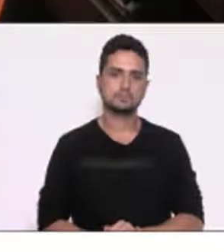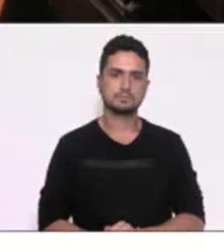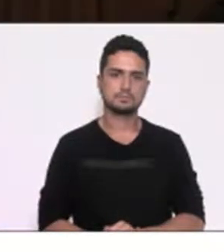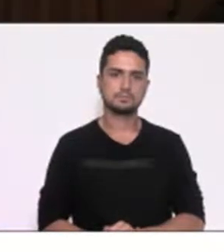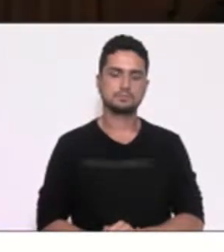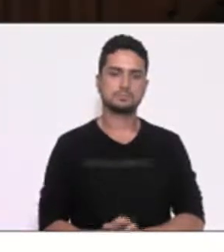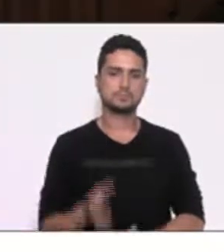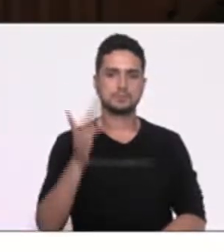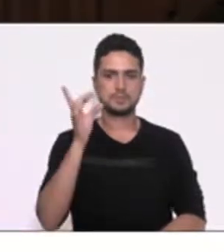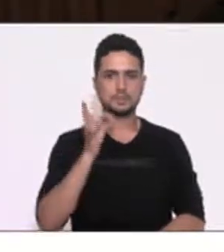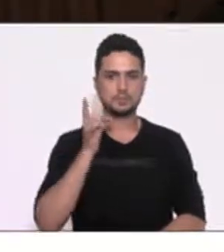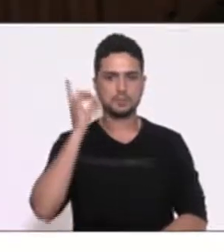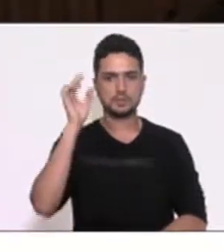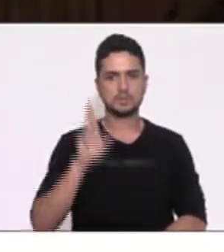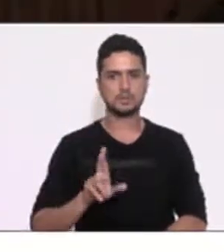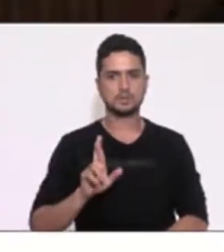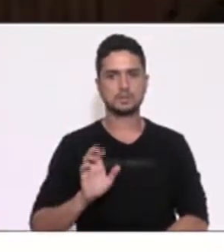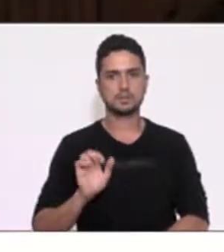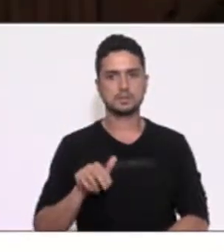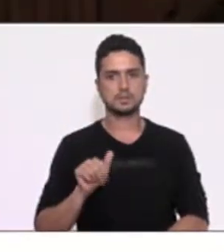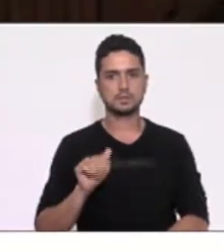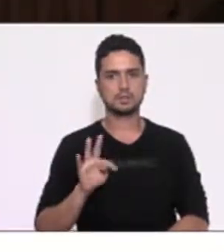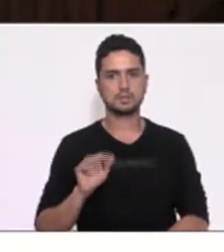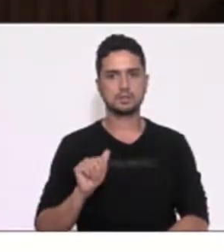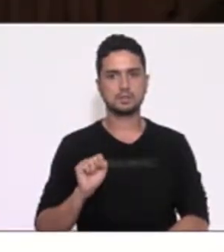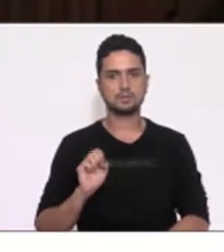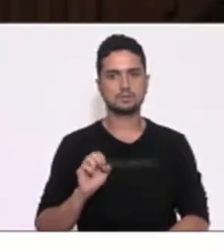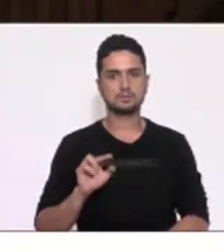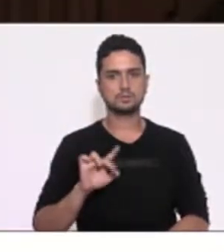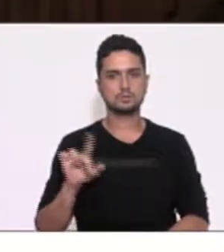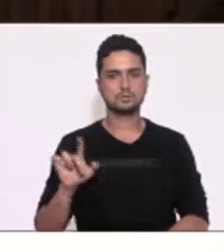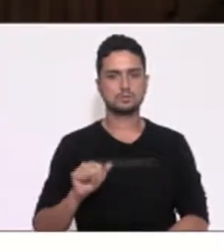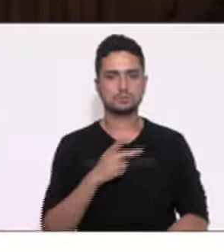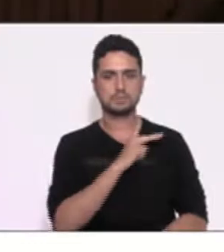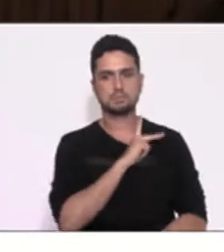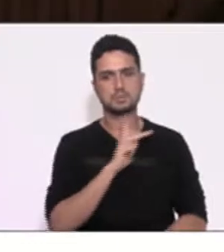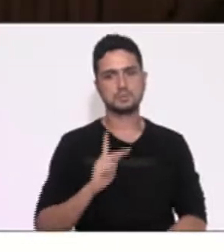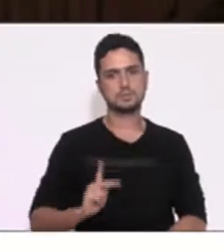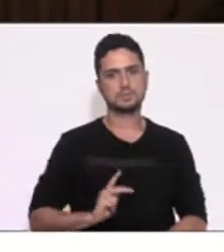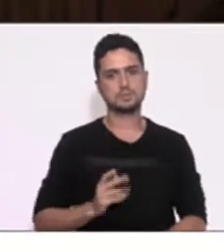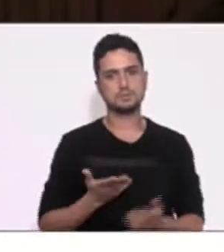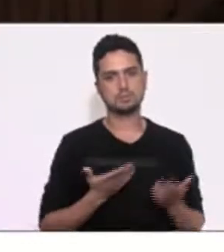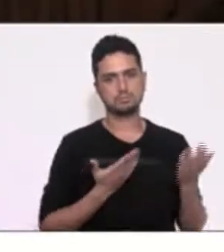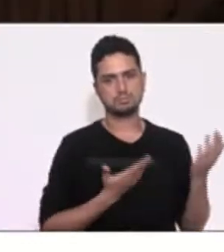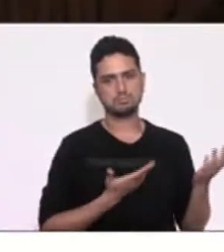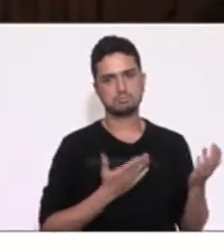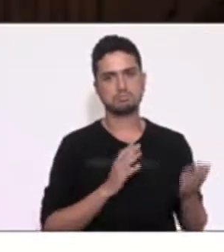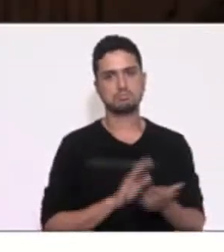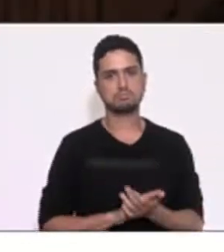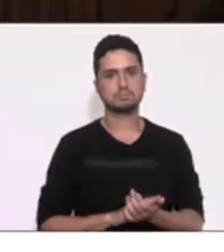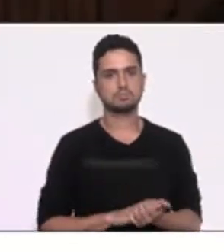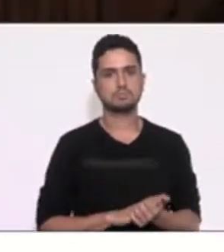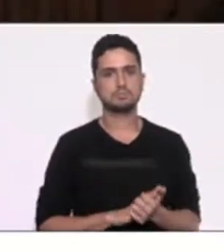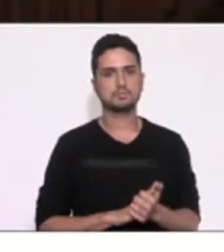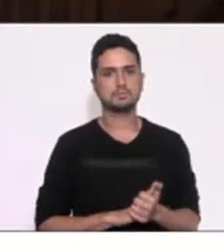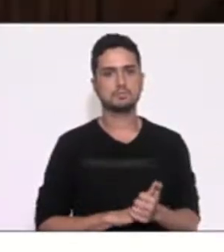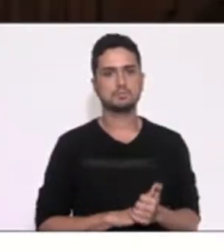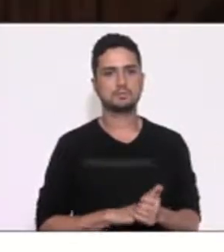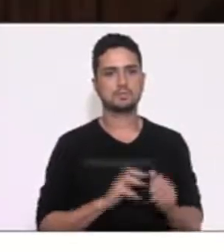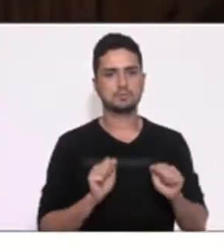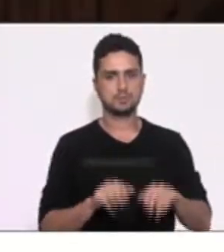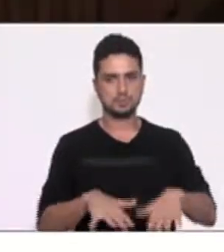Senhora deputada Renata Souza, que preside o expediente final